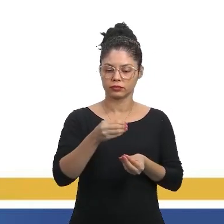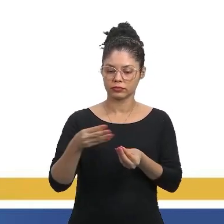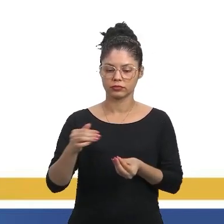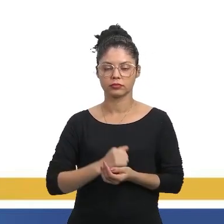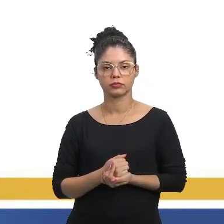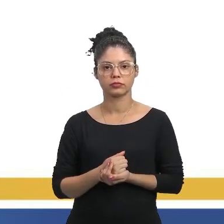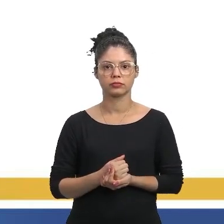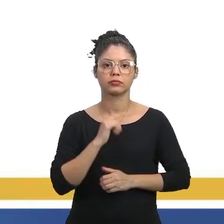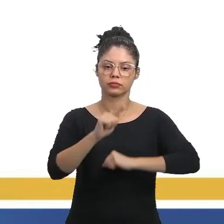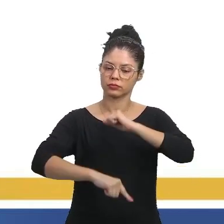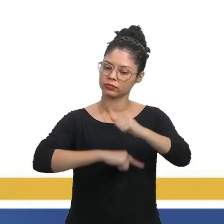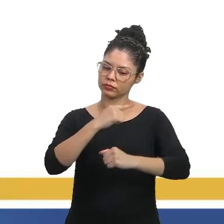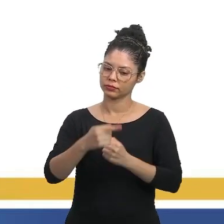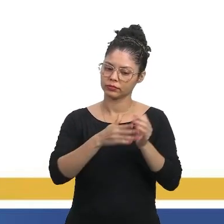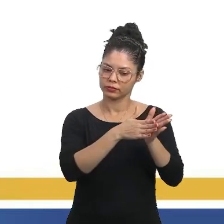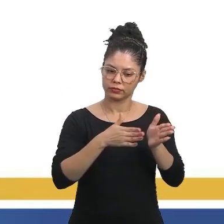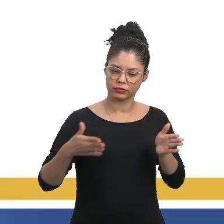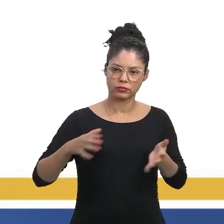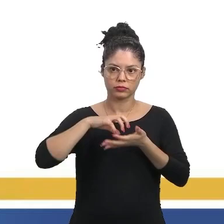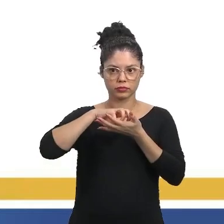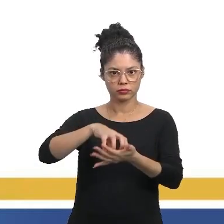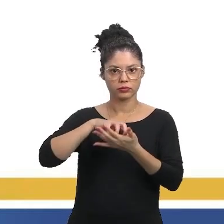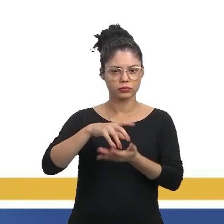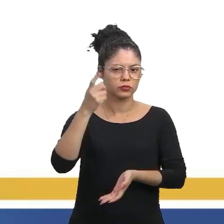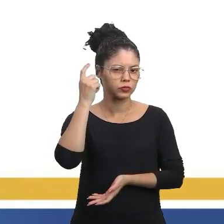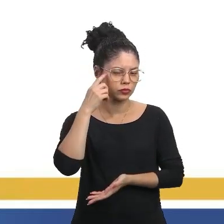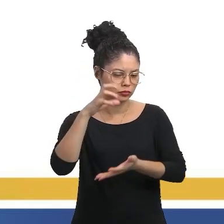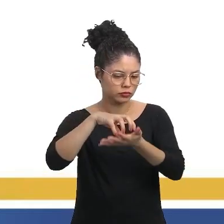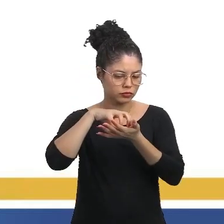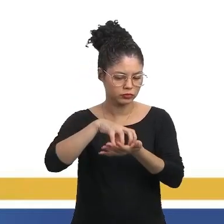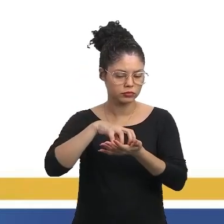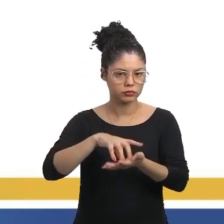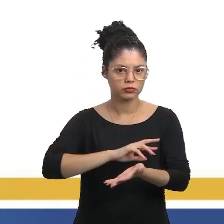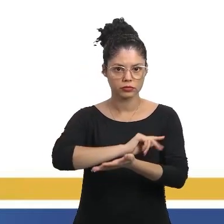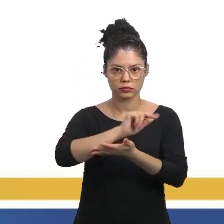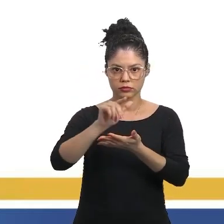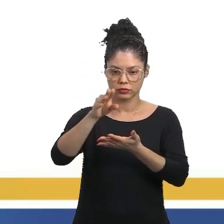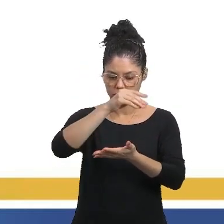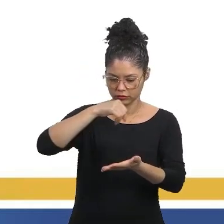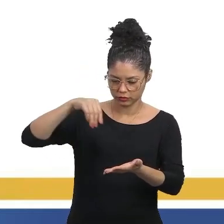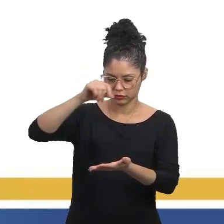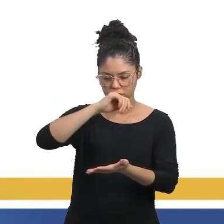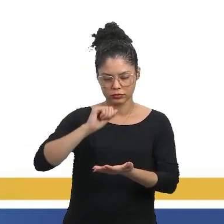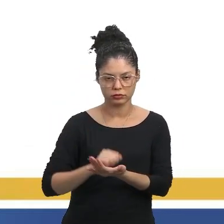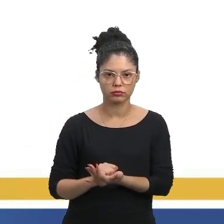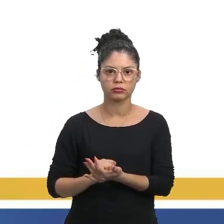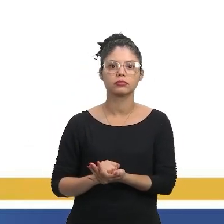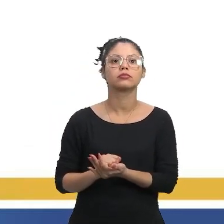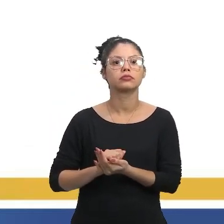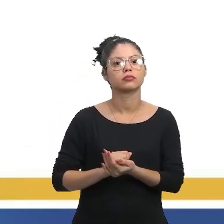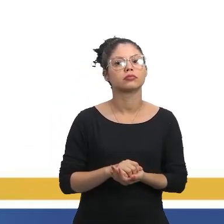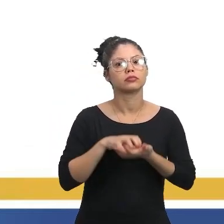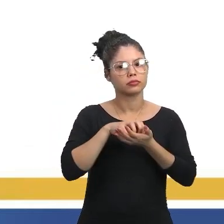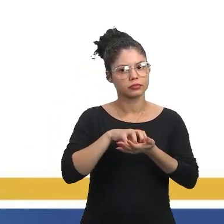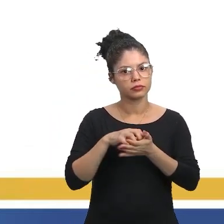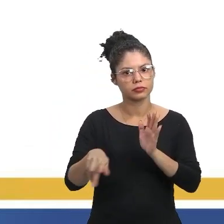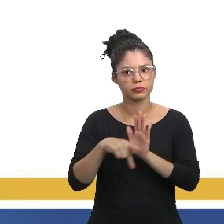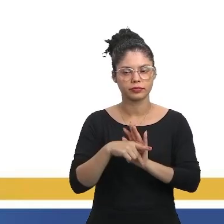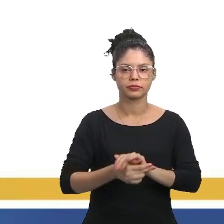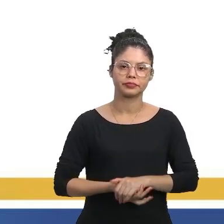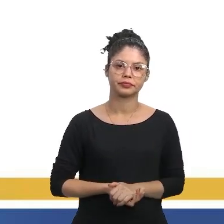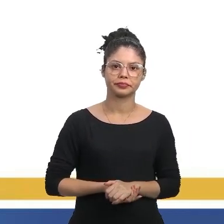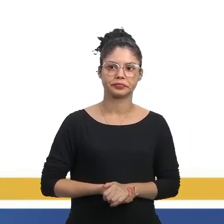distribuídos pelo átomo como passas em um pudim. É só você imaginar um pudim aí, joga passas em cima, seria o modelo de Thomson.